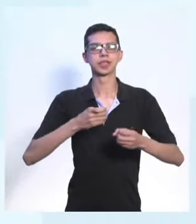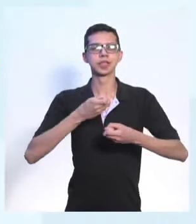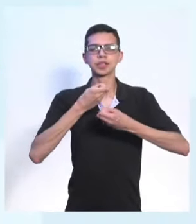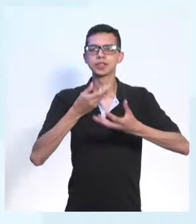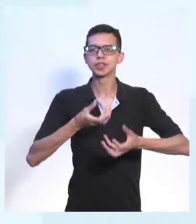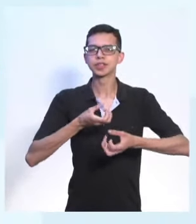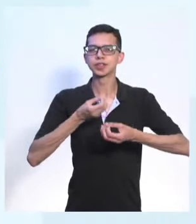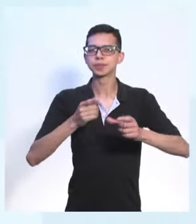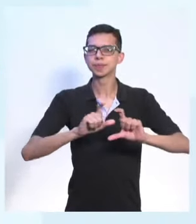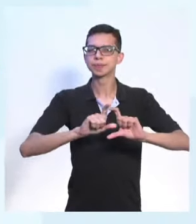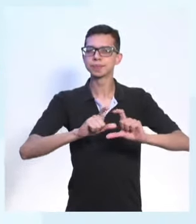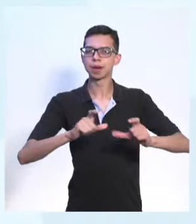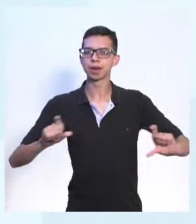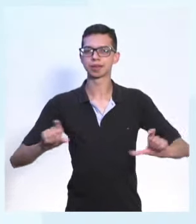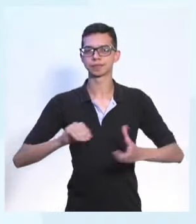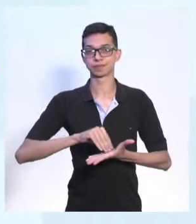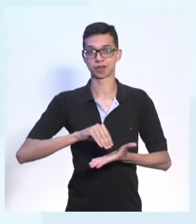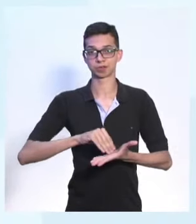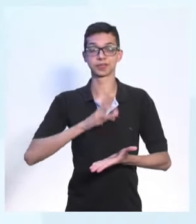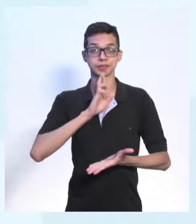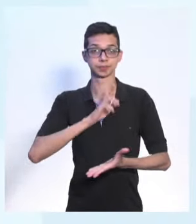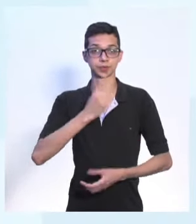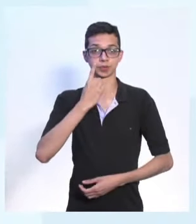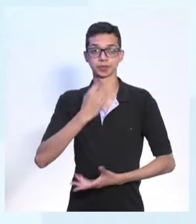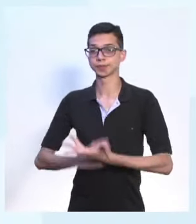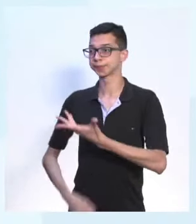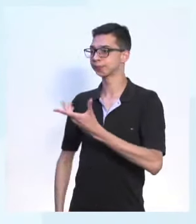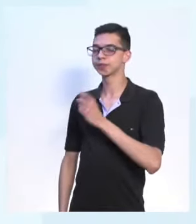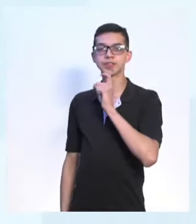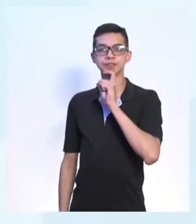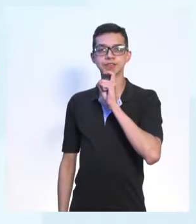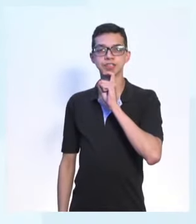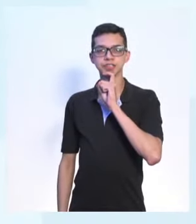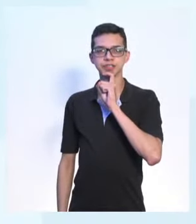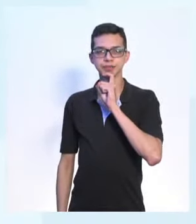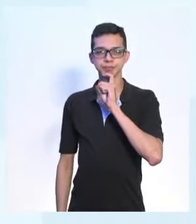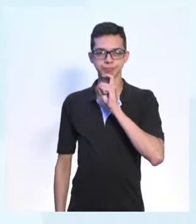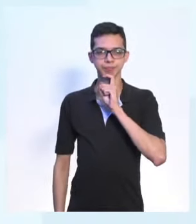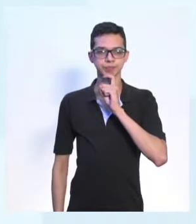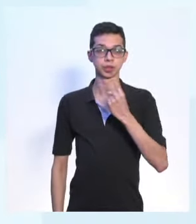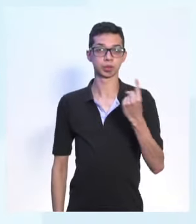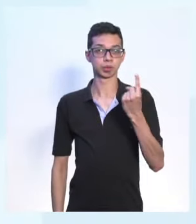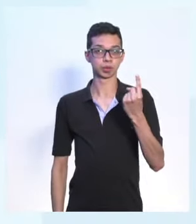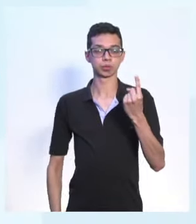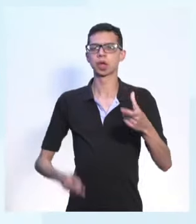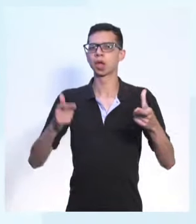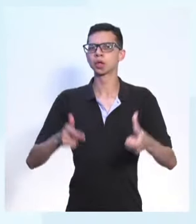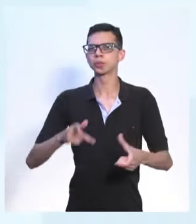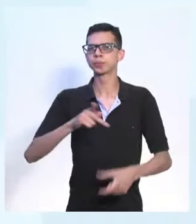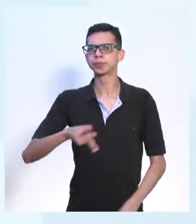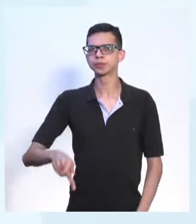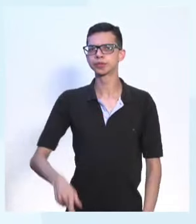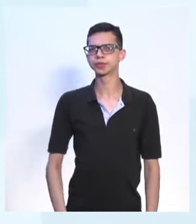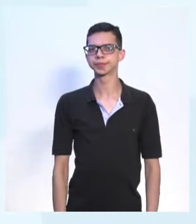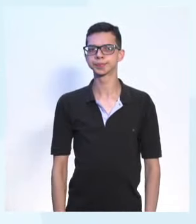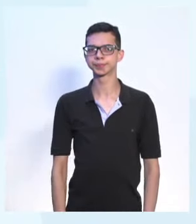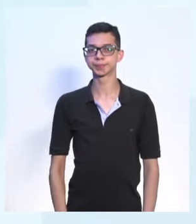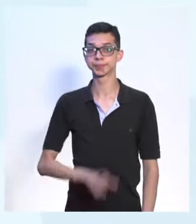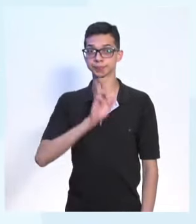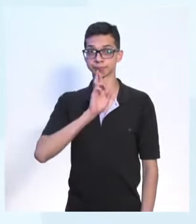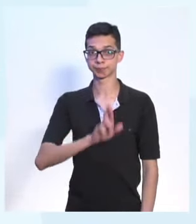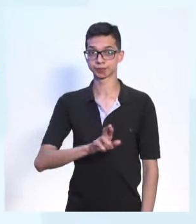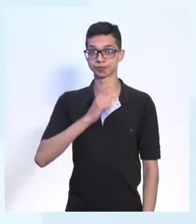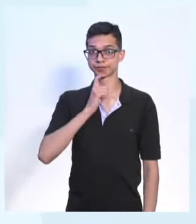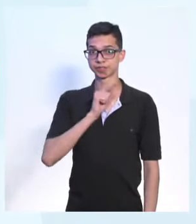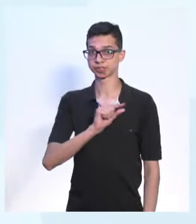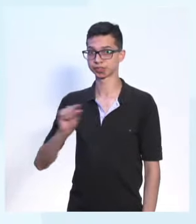para as respostas para vocês. Ó. Where's the professor? Onde está o professor? The professor is in front of a hydroelectric dam. O professor